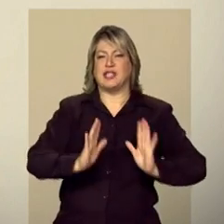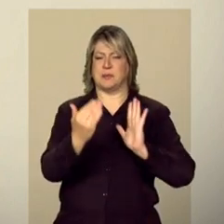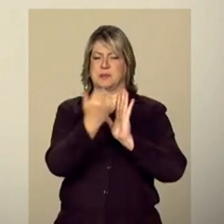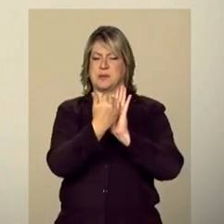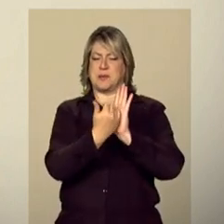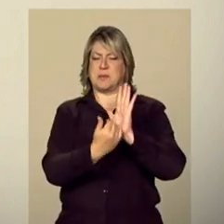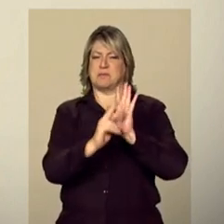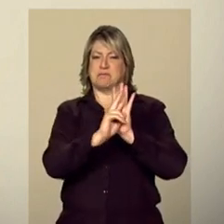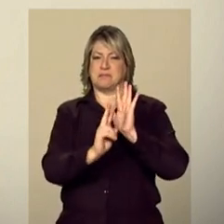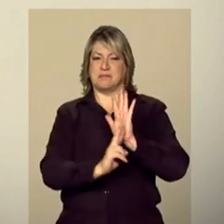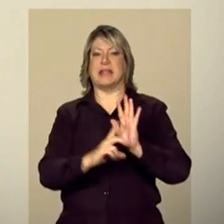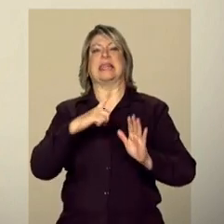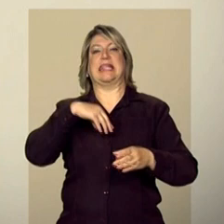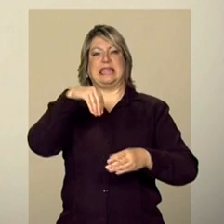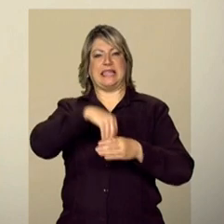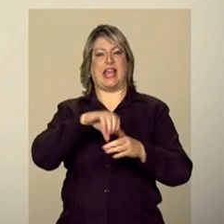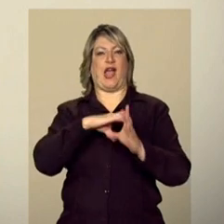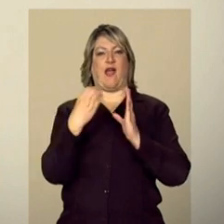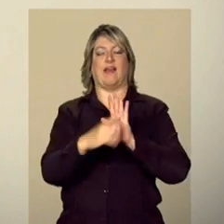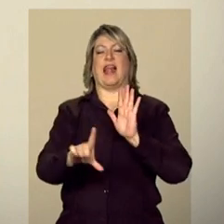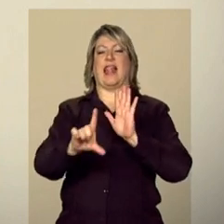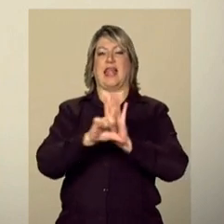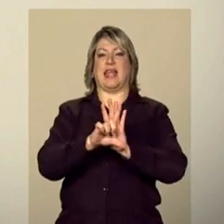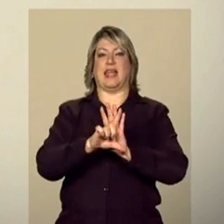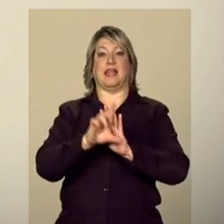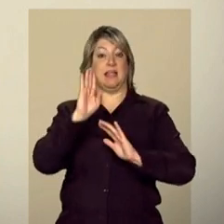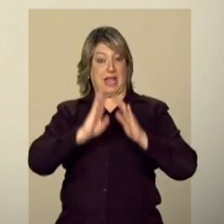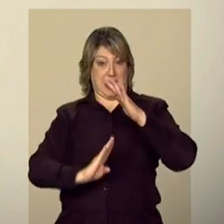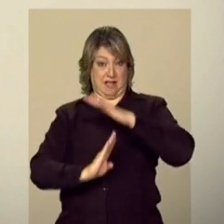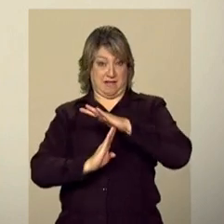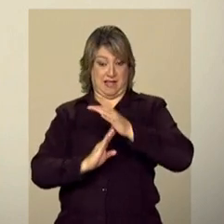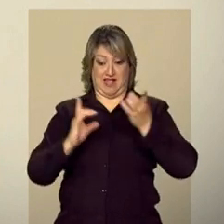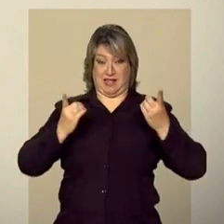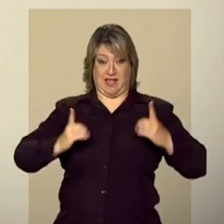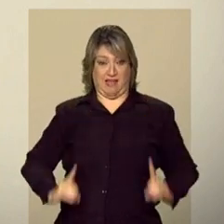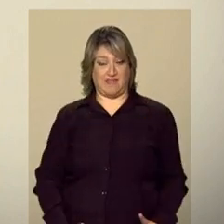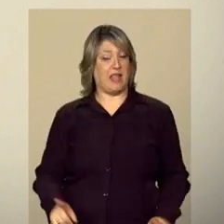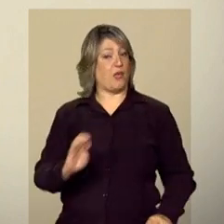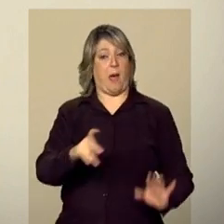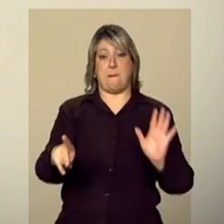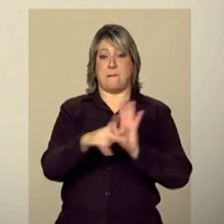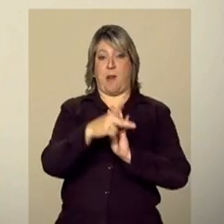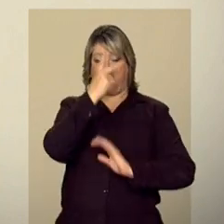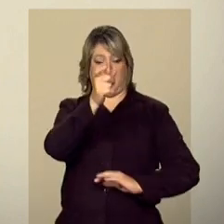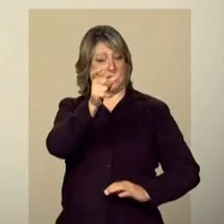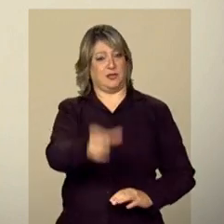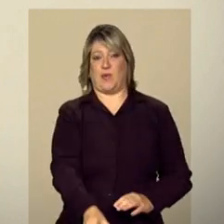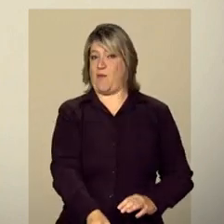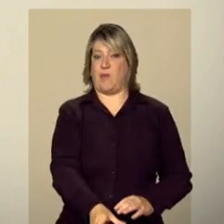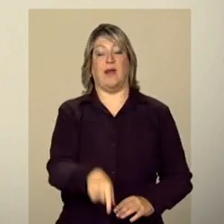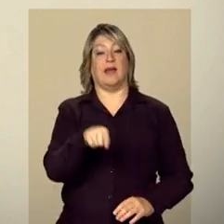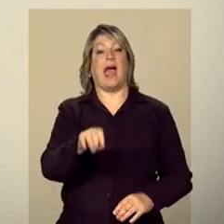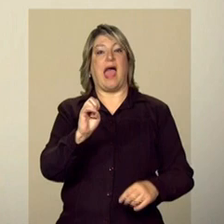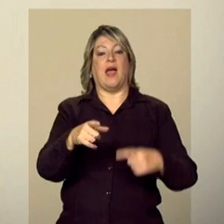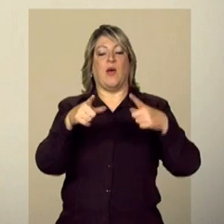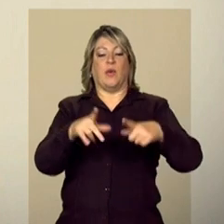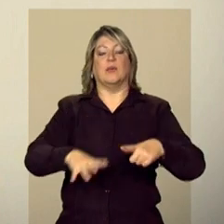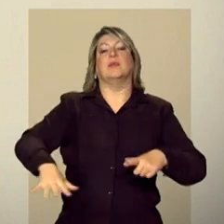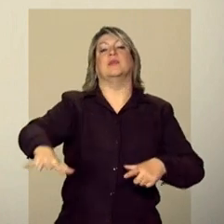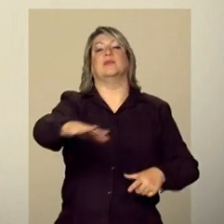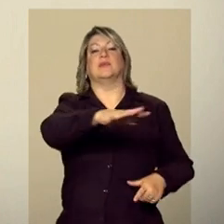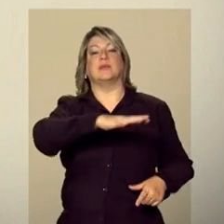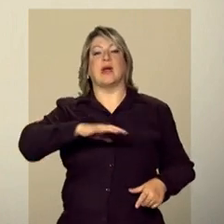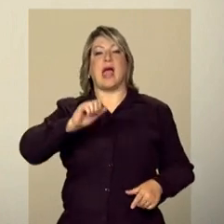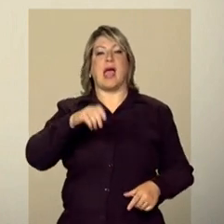na convenção ecoa limite e ciência não estão mais na pessoa foram para os